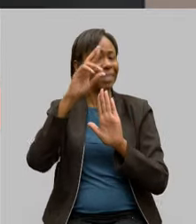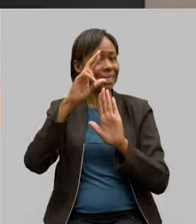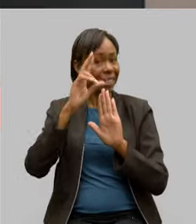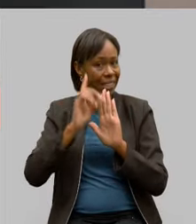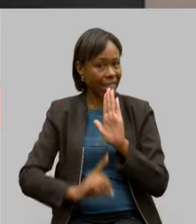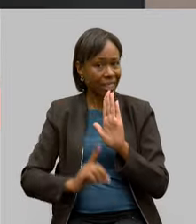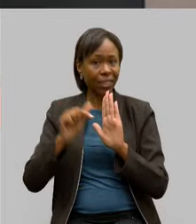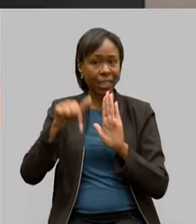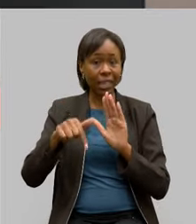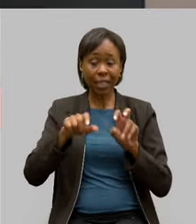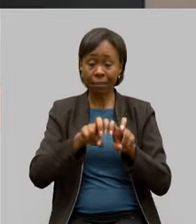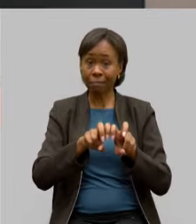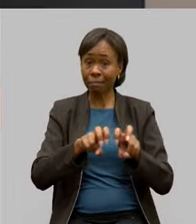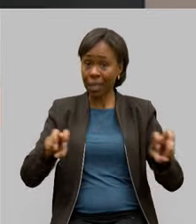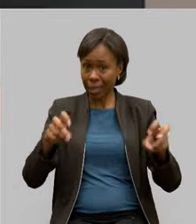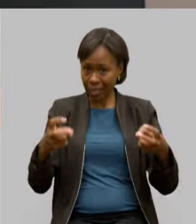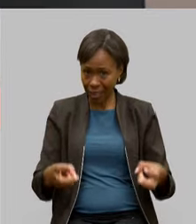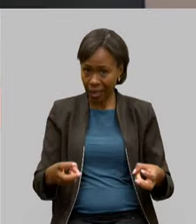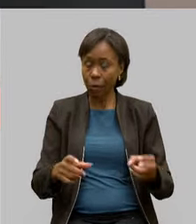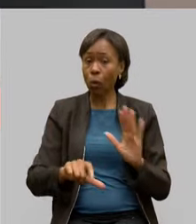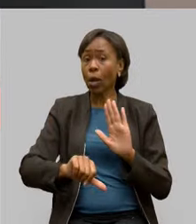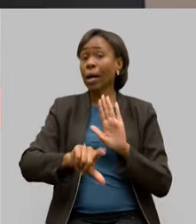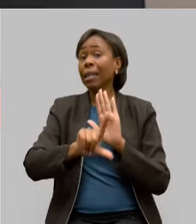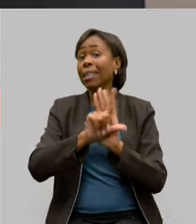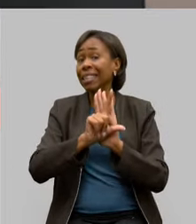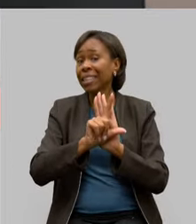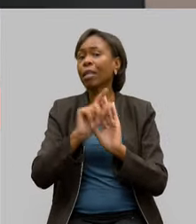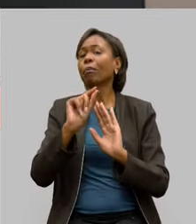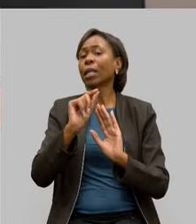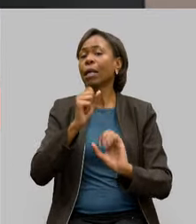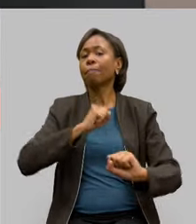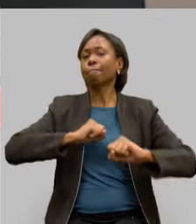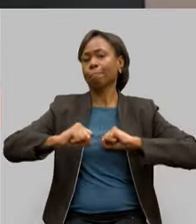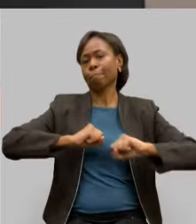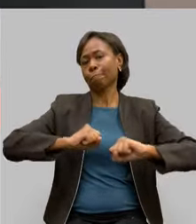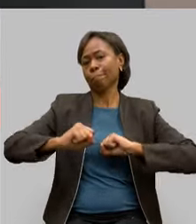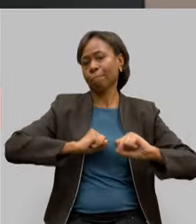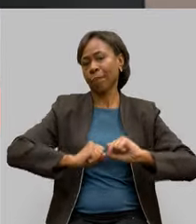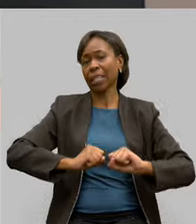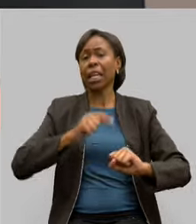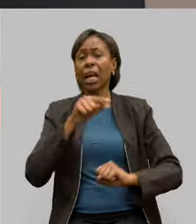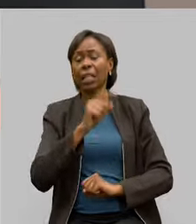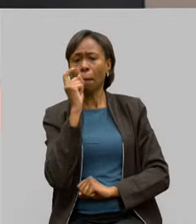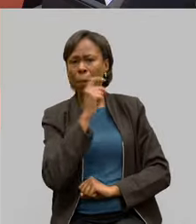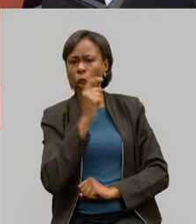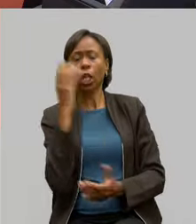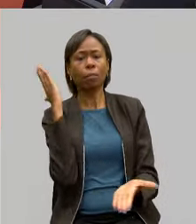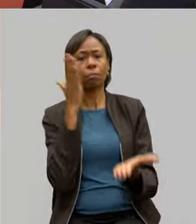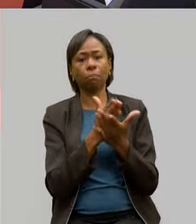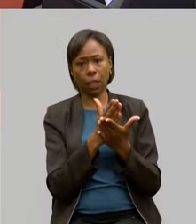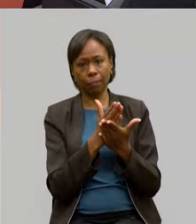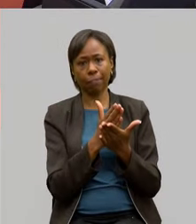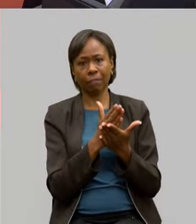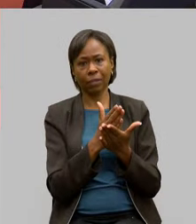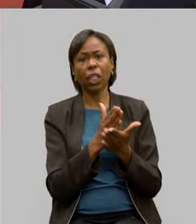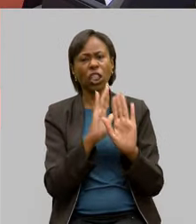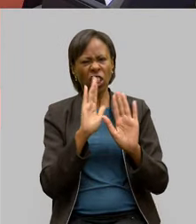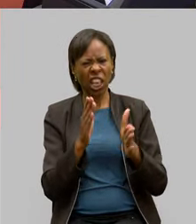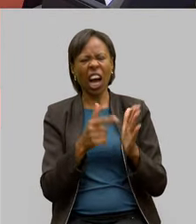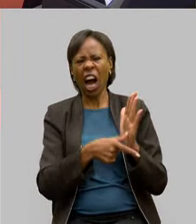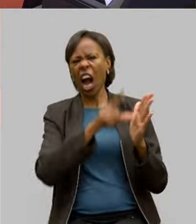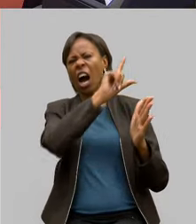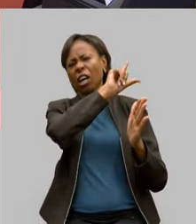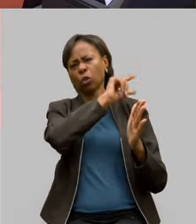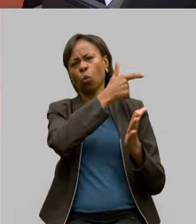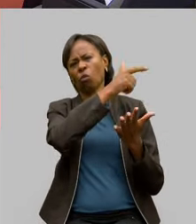mesa nesse momento né para que a gente possa debater e quebrar esses tabus Como já foram quebrados vários tabus lá